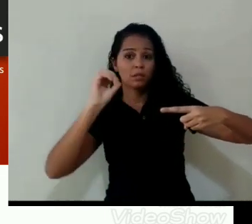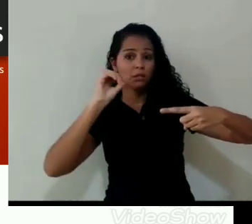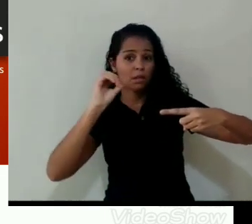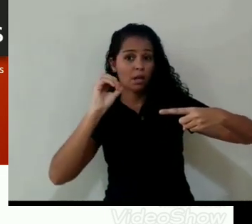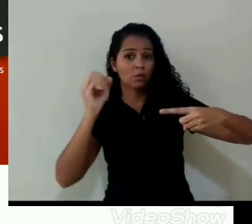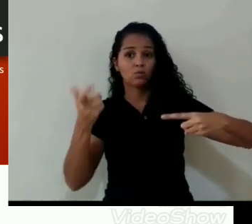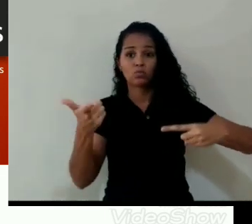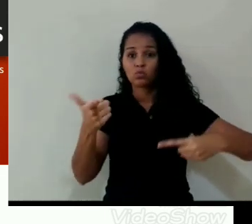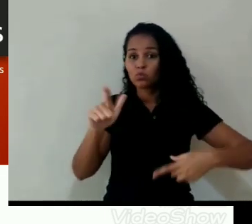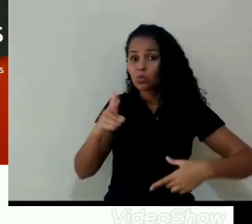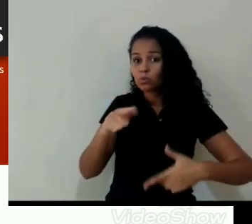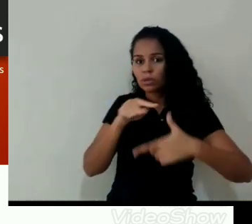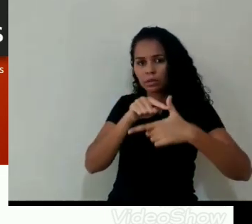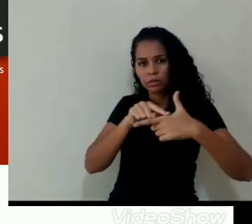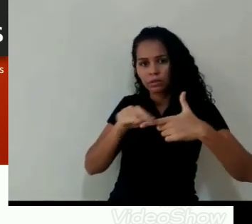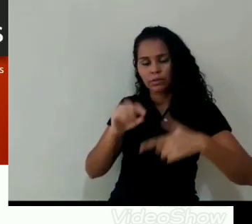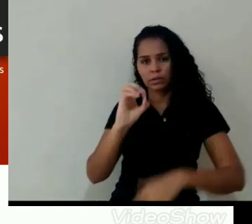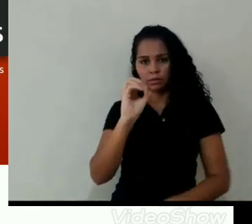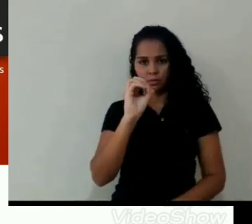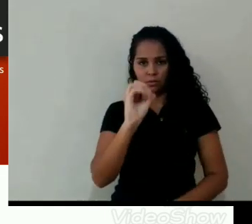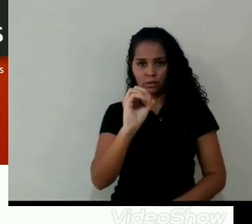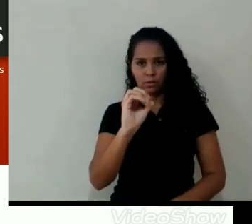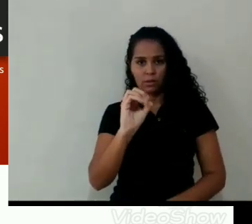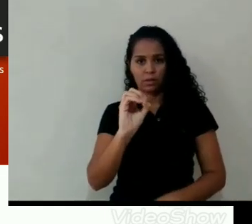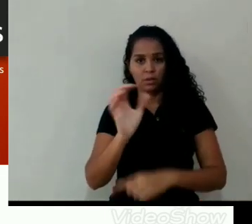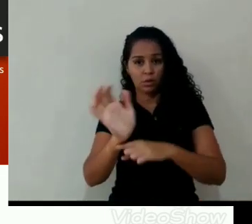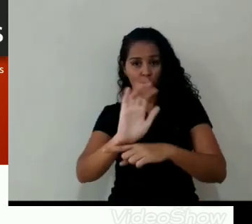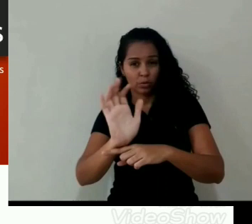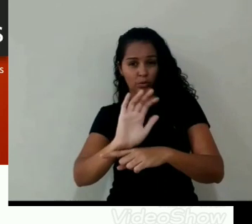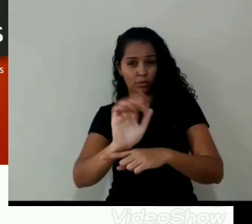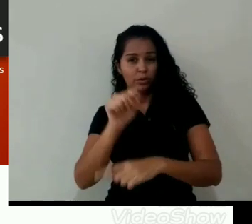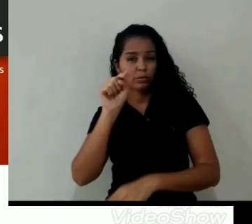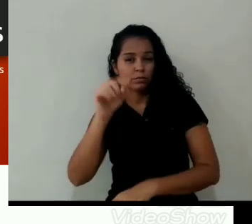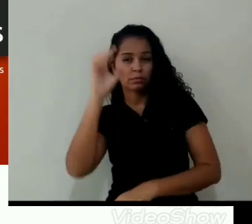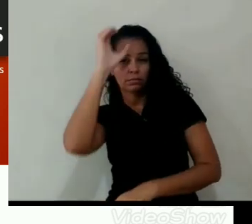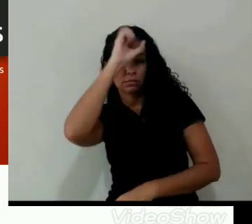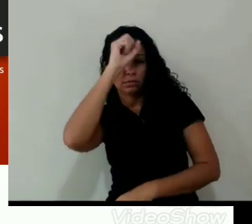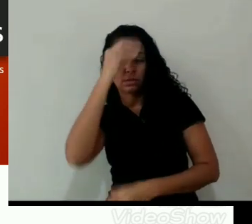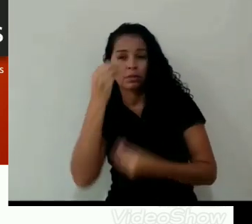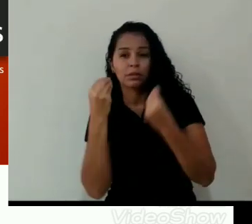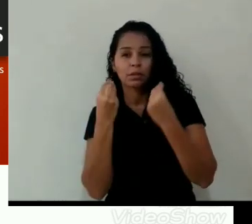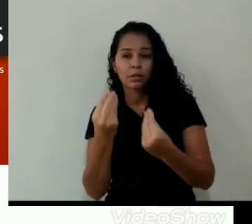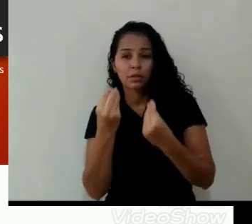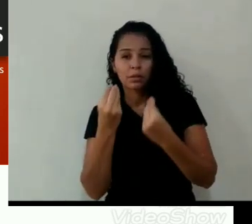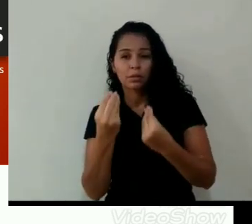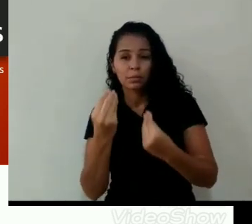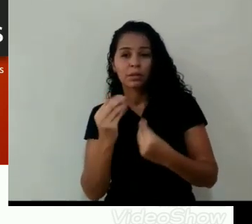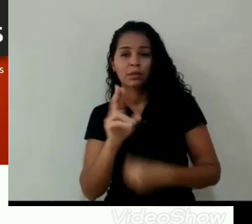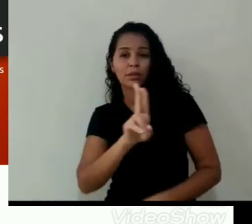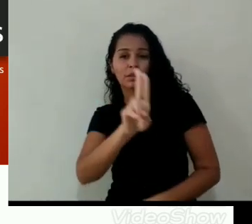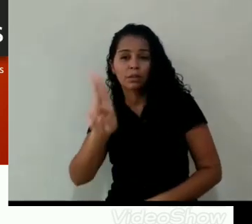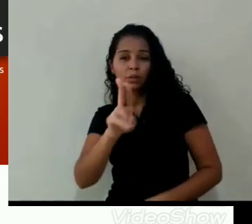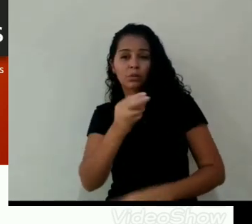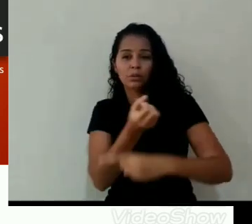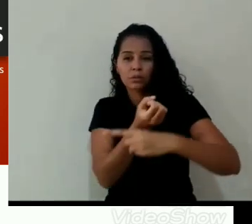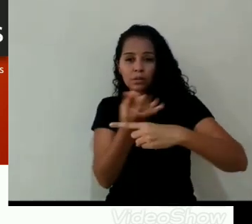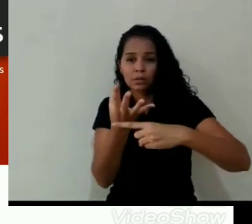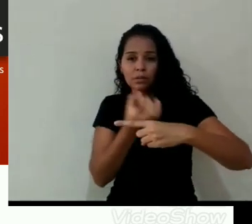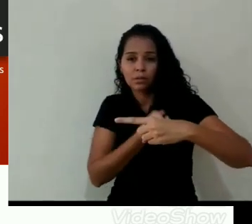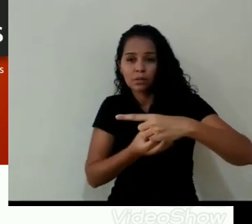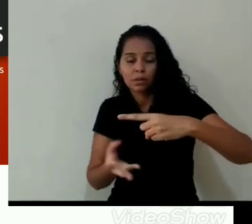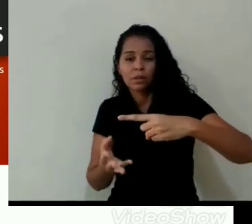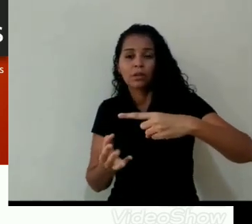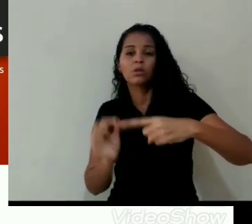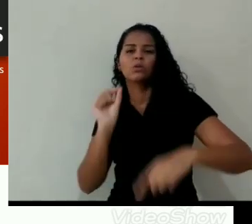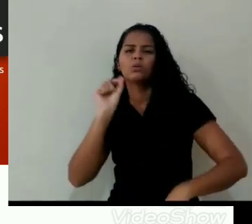não existe divisão por zero. Nesse vídeo você vai aprender para que servem as frações, o que elas representam e como